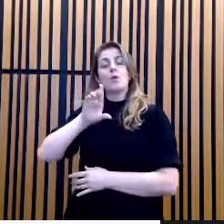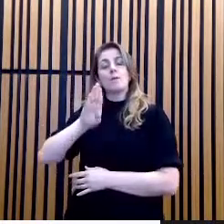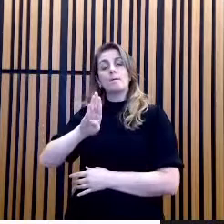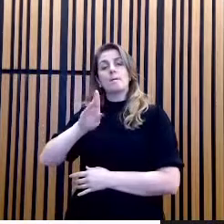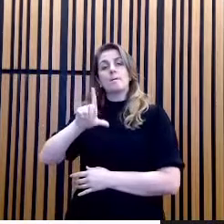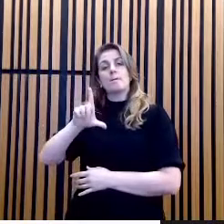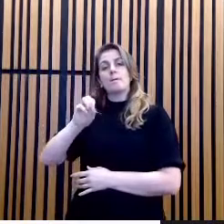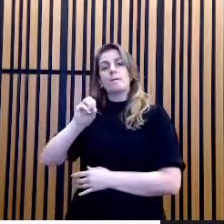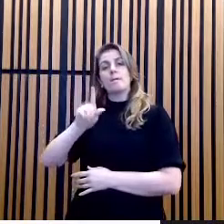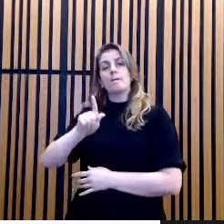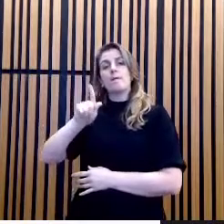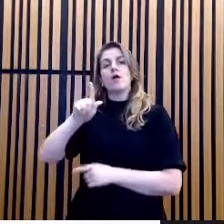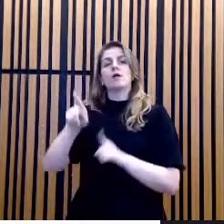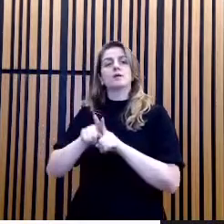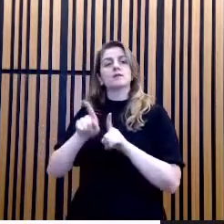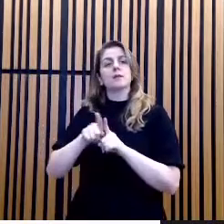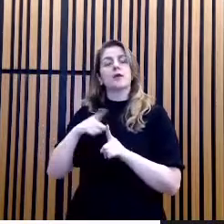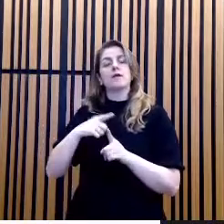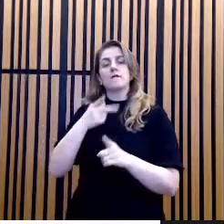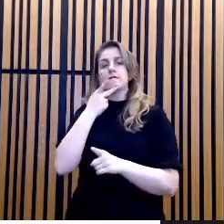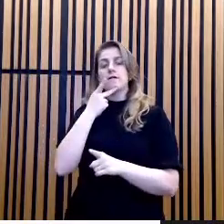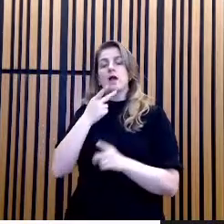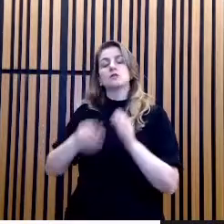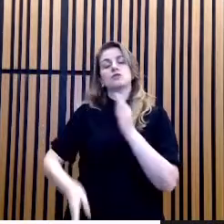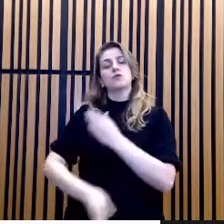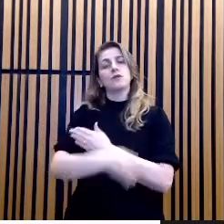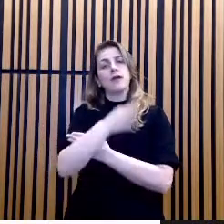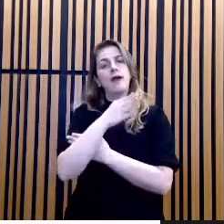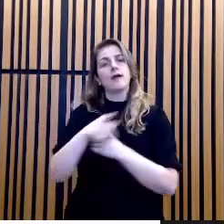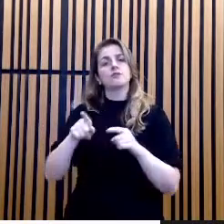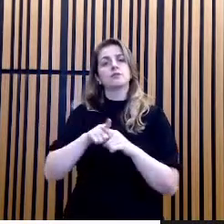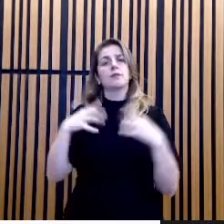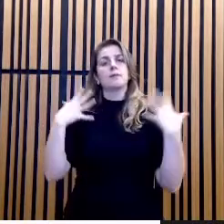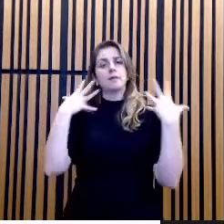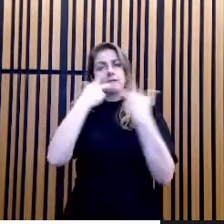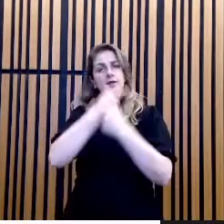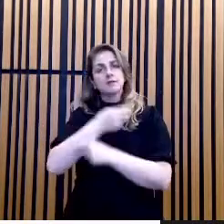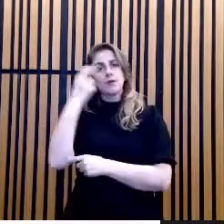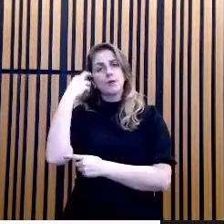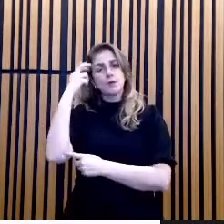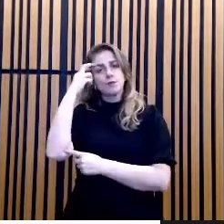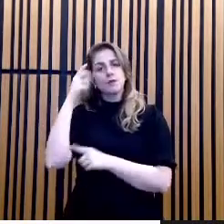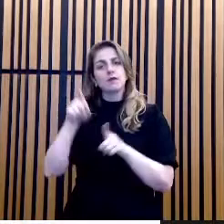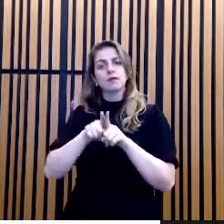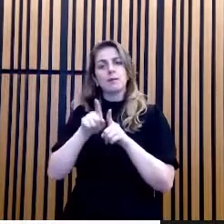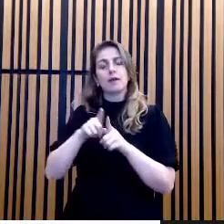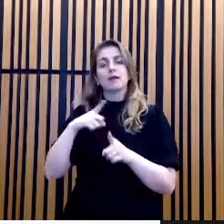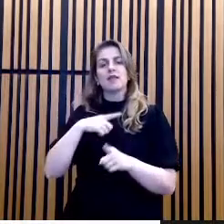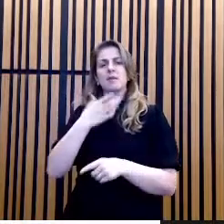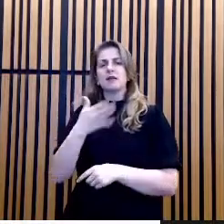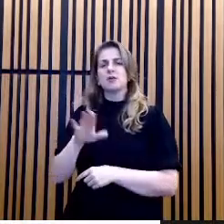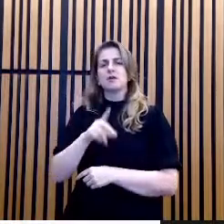beleza, estética, viagens e divide seu lifestyle com mais de 100 mil seguidoras no Instagram.